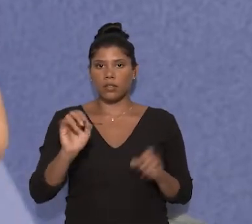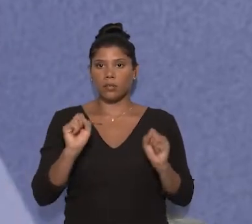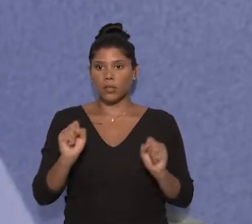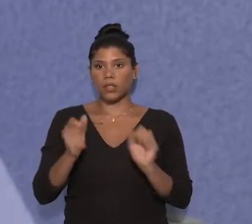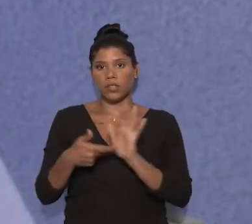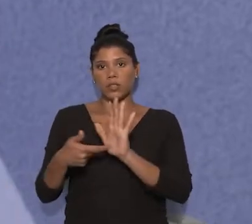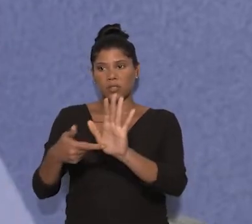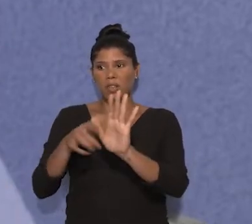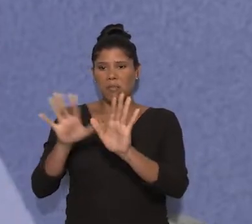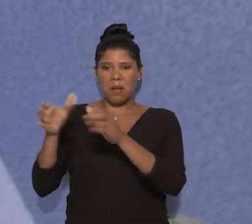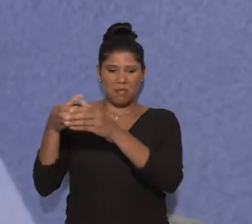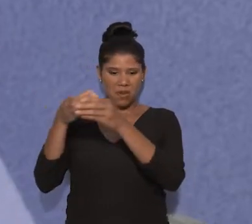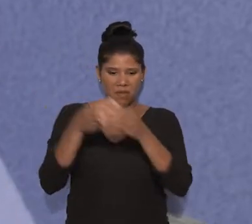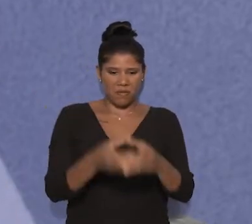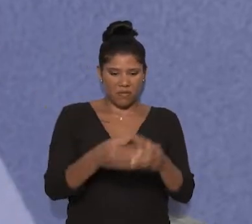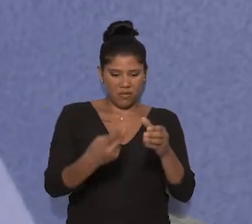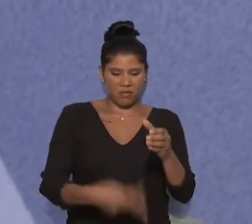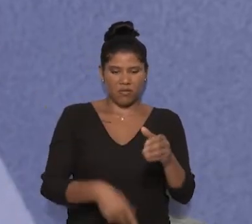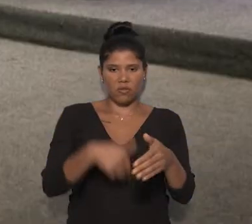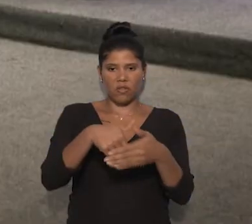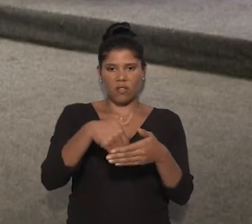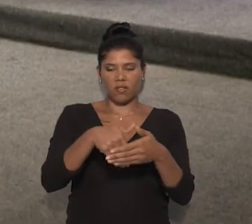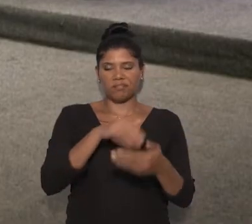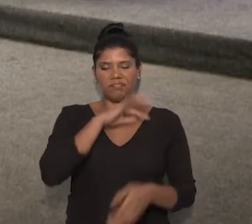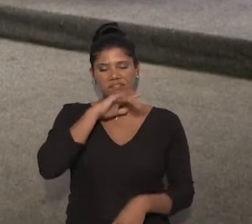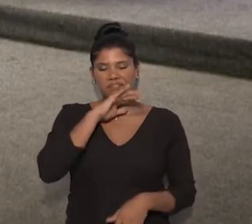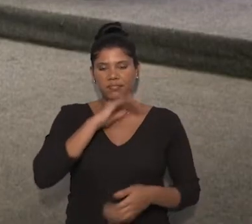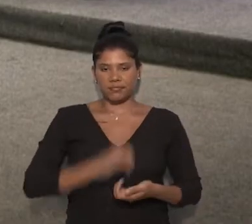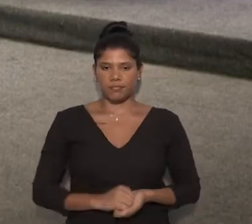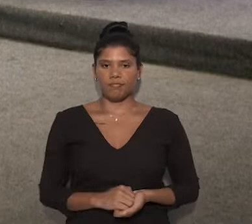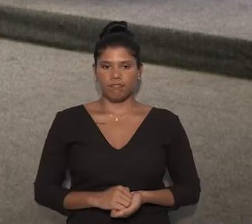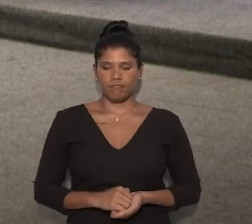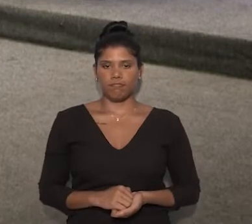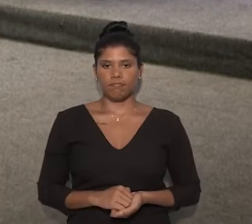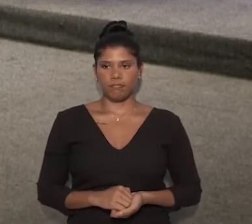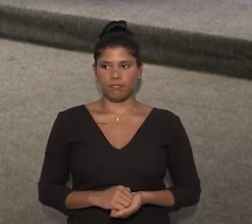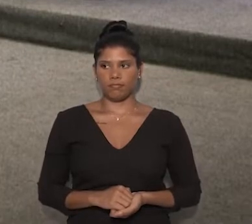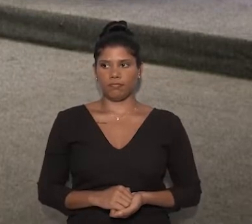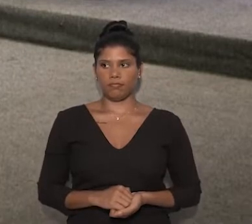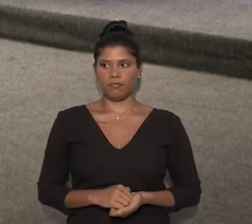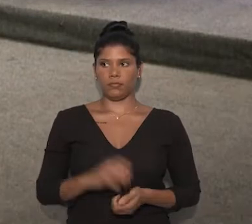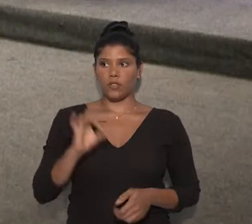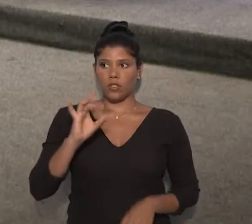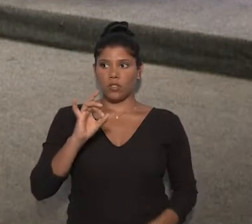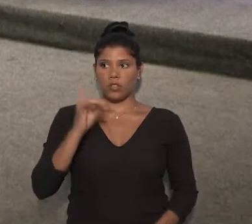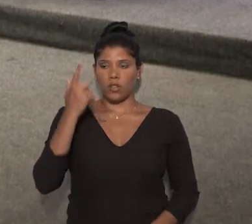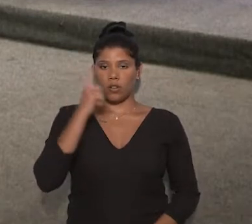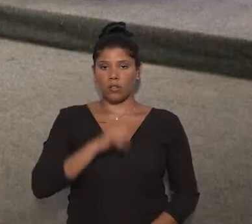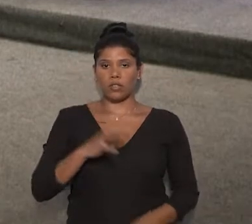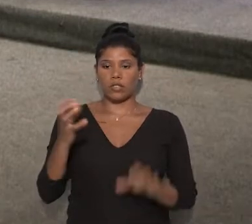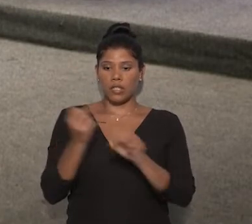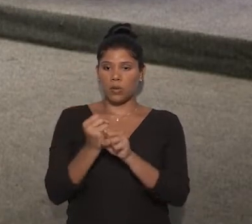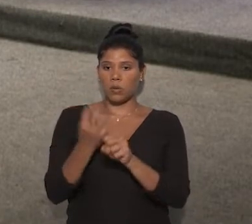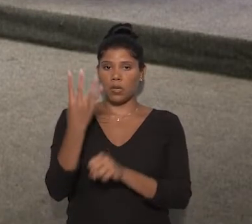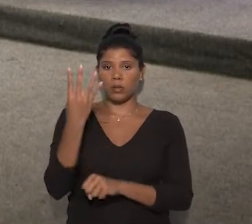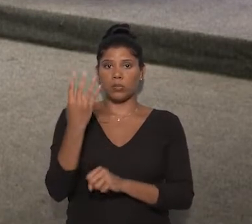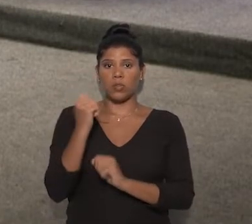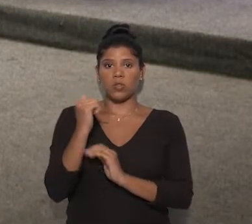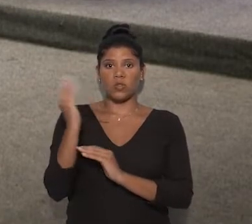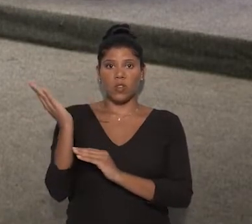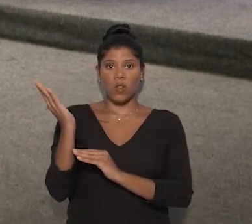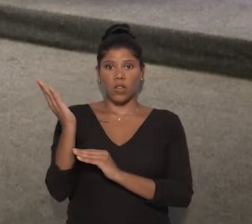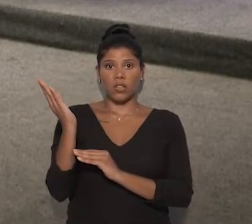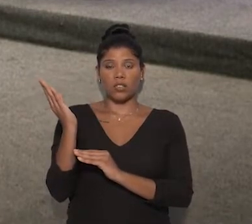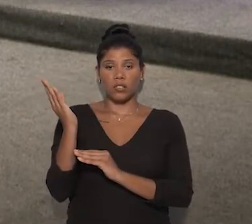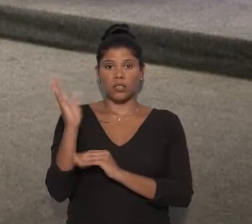como visitante, é horrível. Ele tem 17 pontos na ressacada. Mas perde. Então ele só ganhou 4 pontos. Sim, exatamente. Não, mas assim, se você